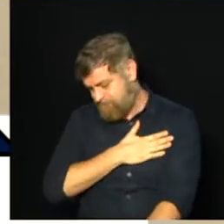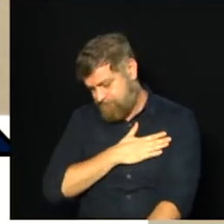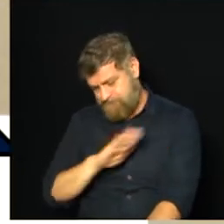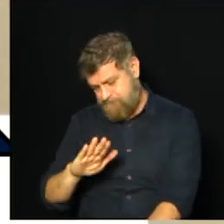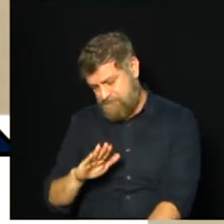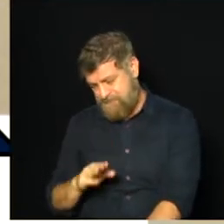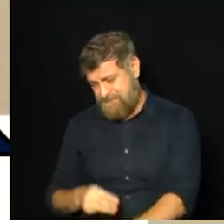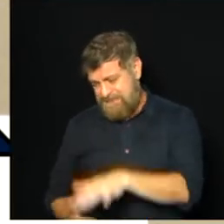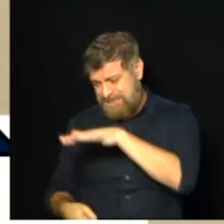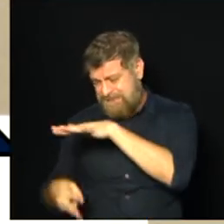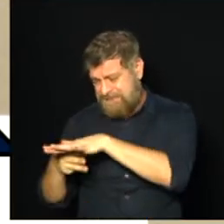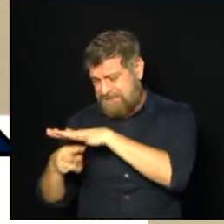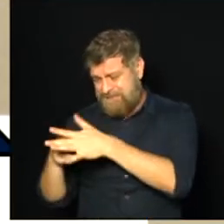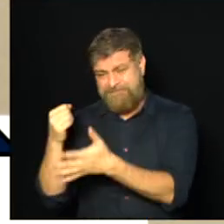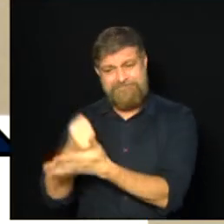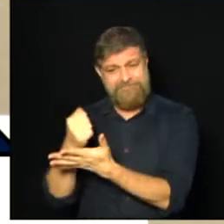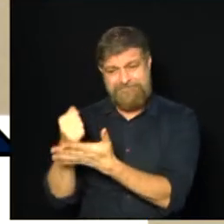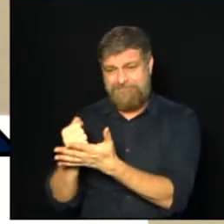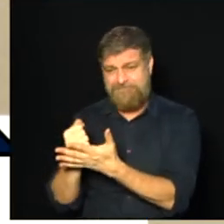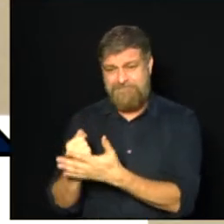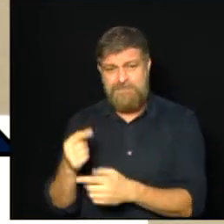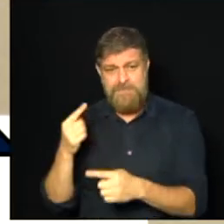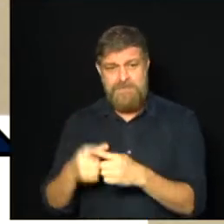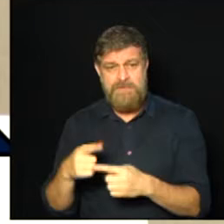porque a gente tem alguns dados